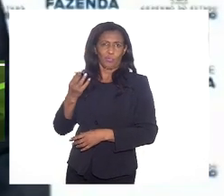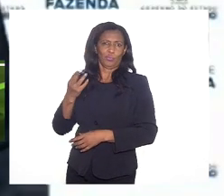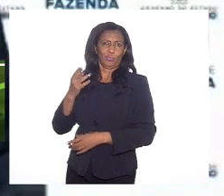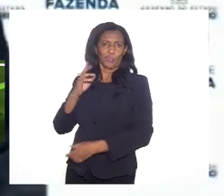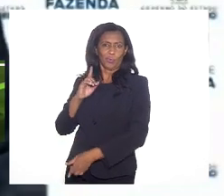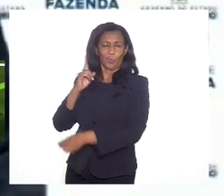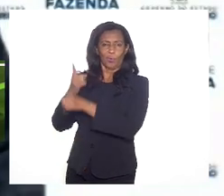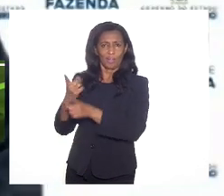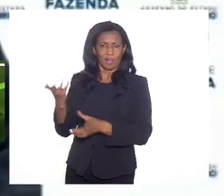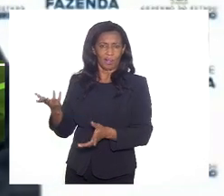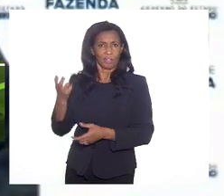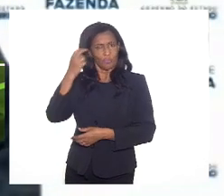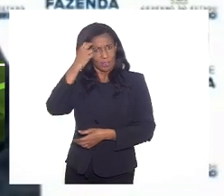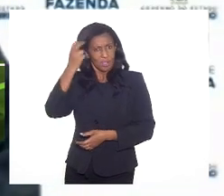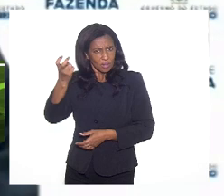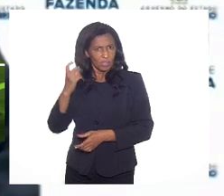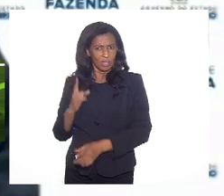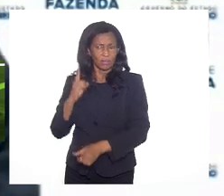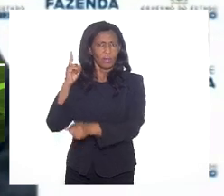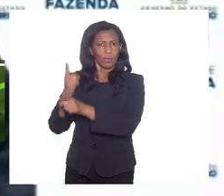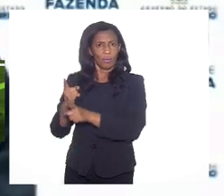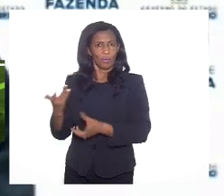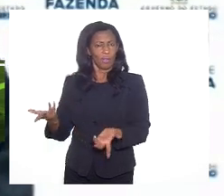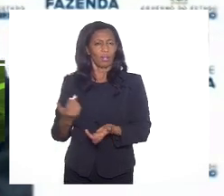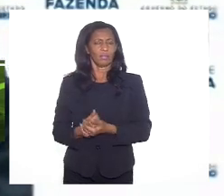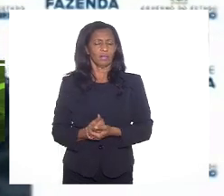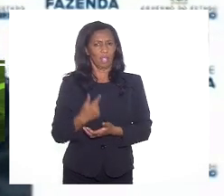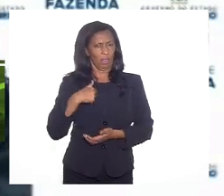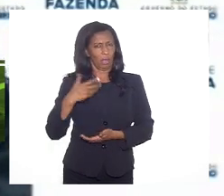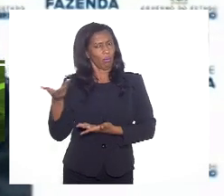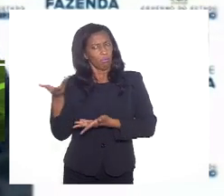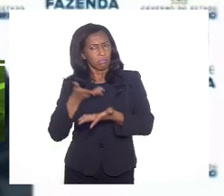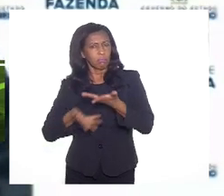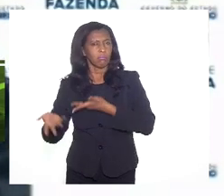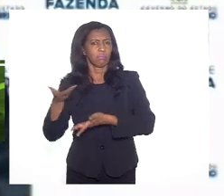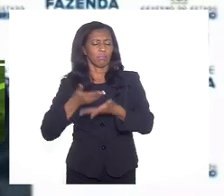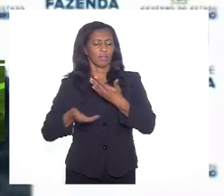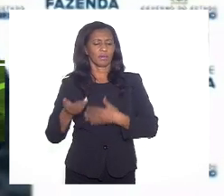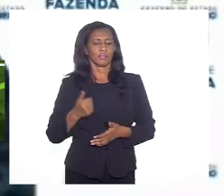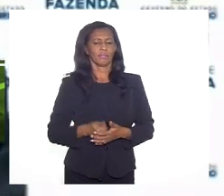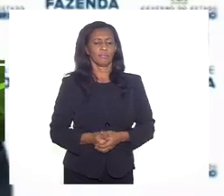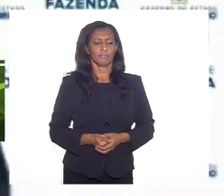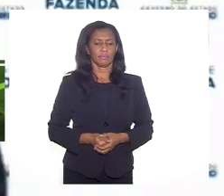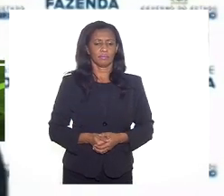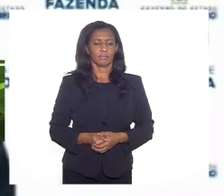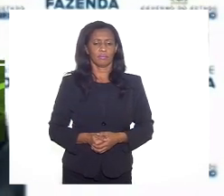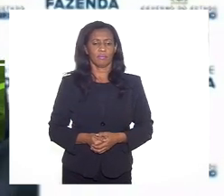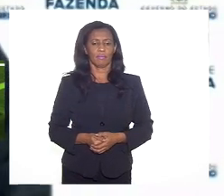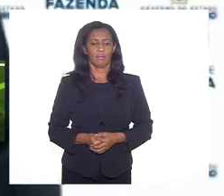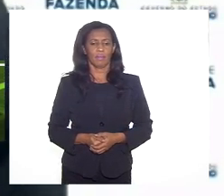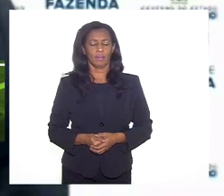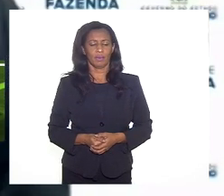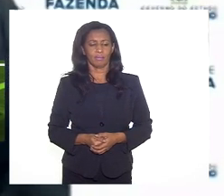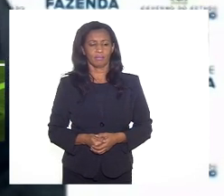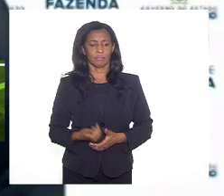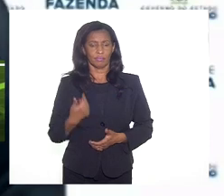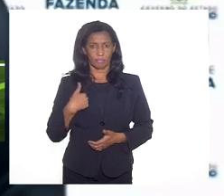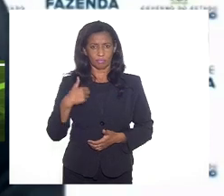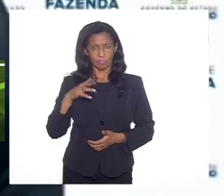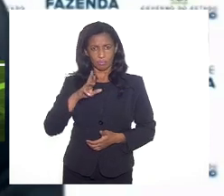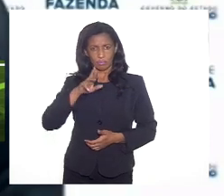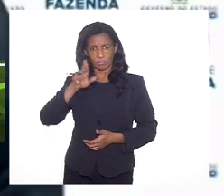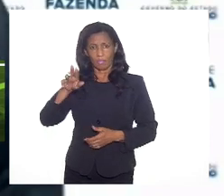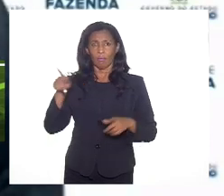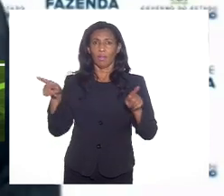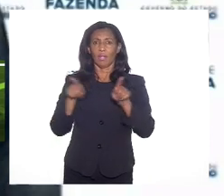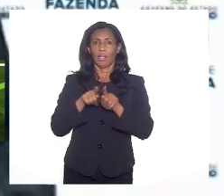inteligente, aliás, encontrada, e eu comungo dela. Enfim, eu vou, já respondendo também